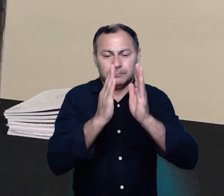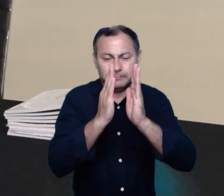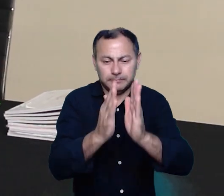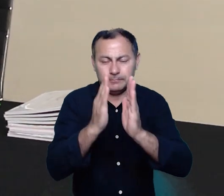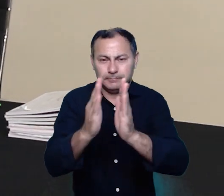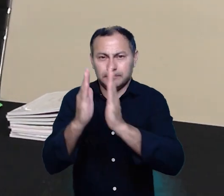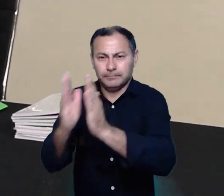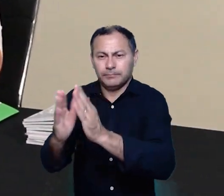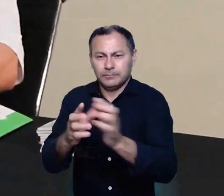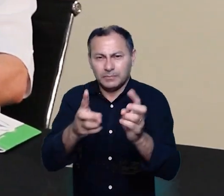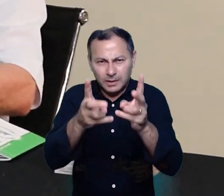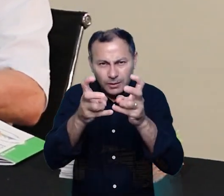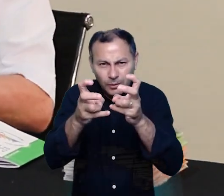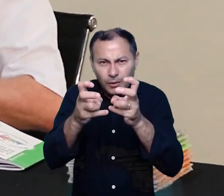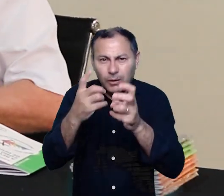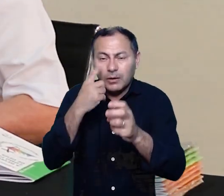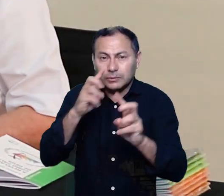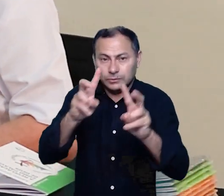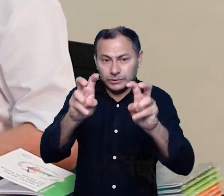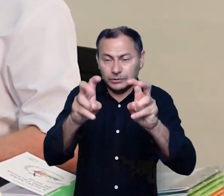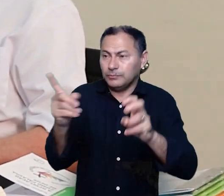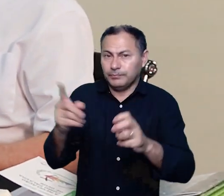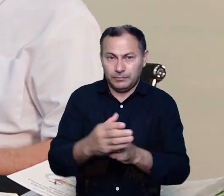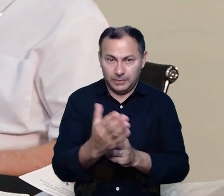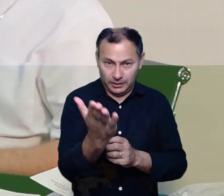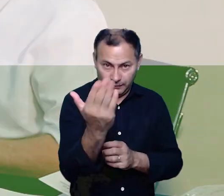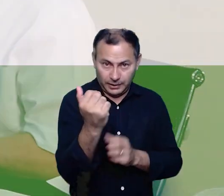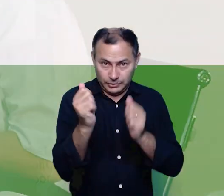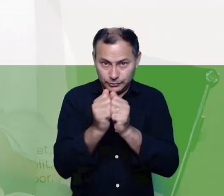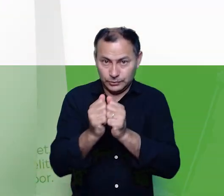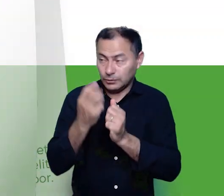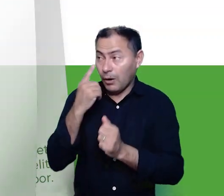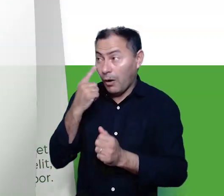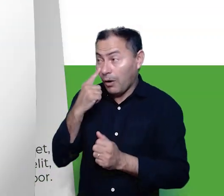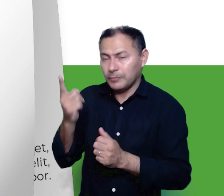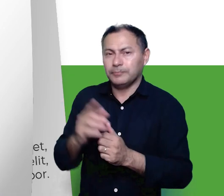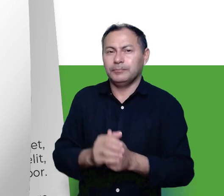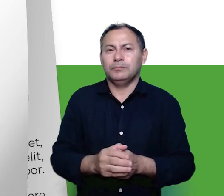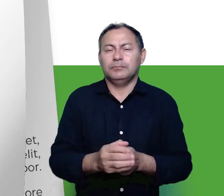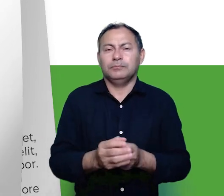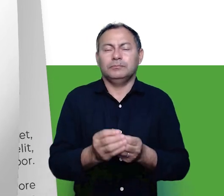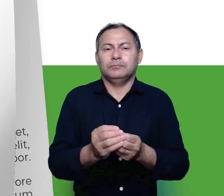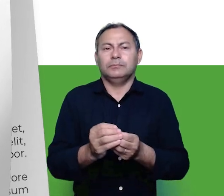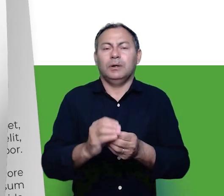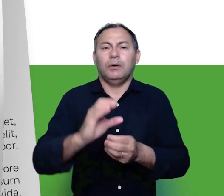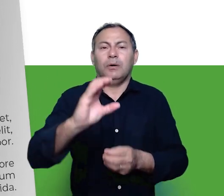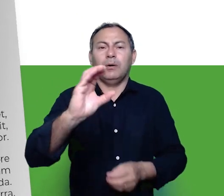Vamos por partes. Observe aqui no título. Venha comigo.